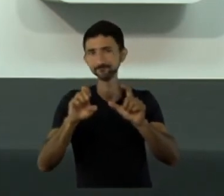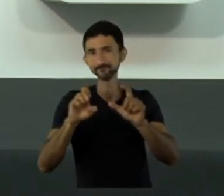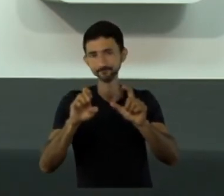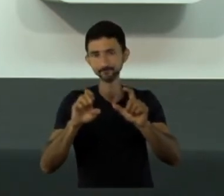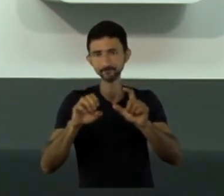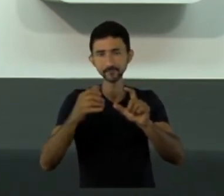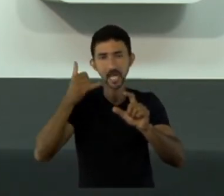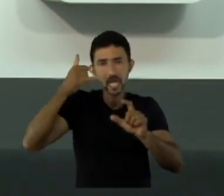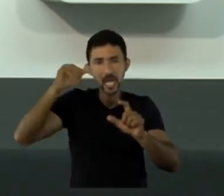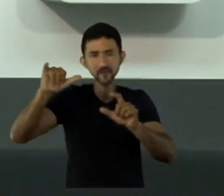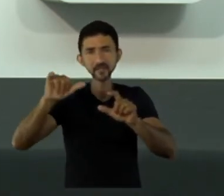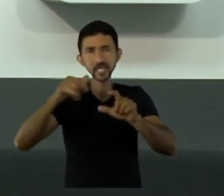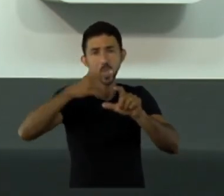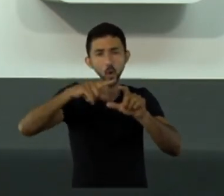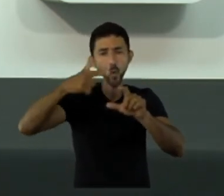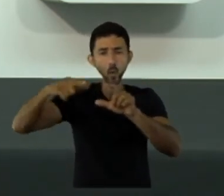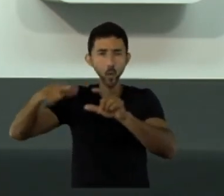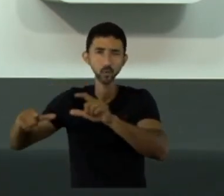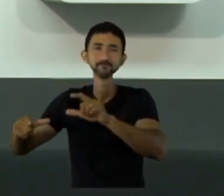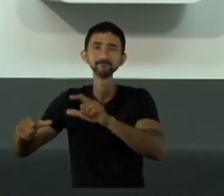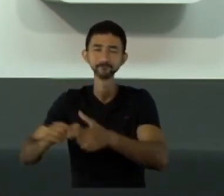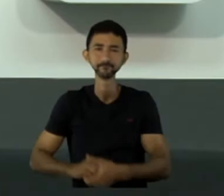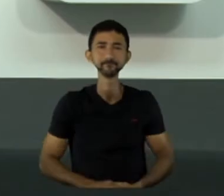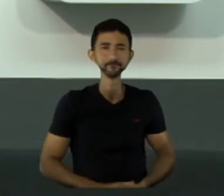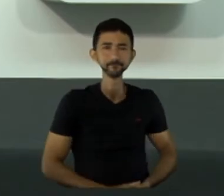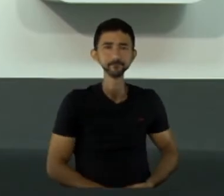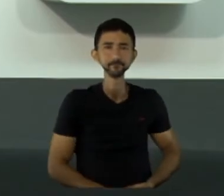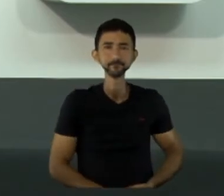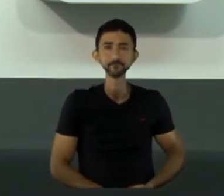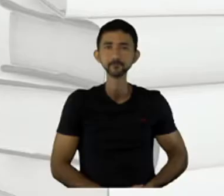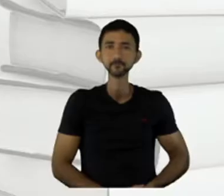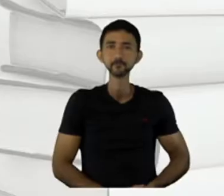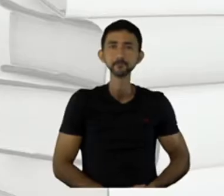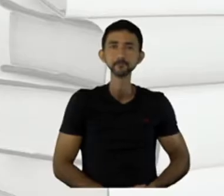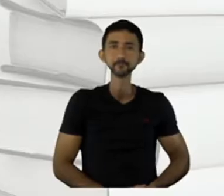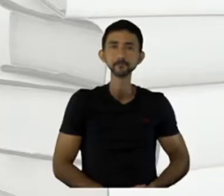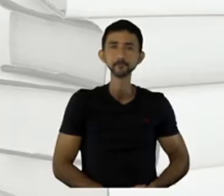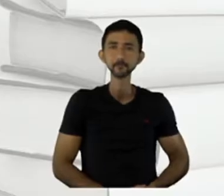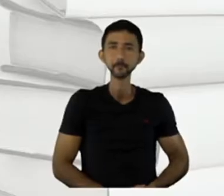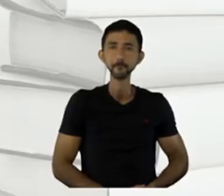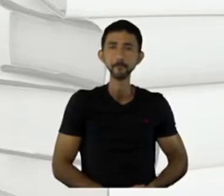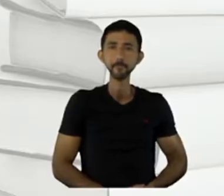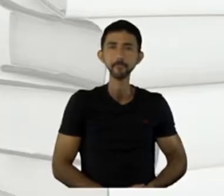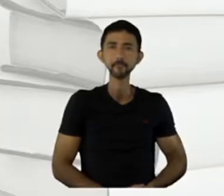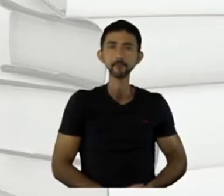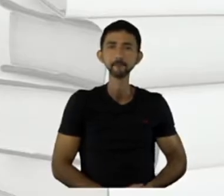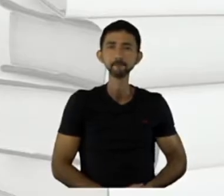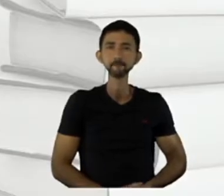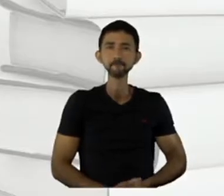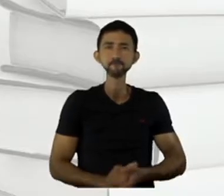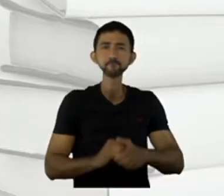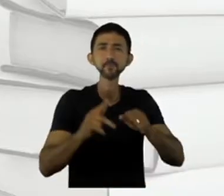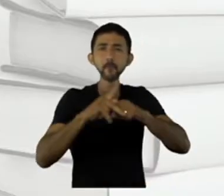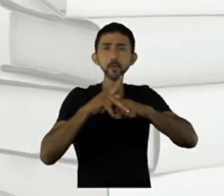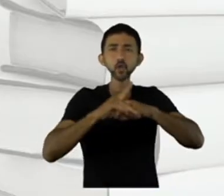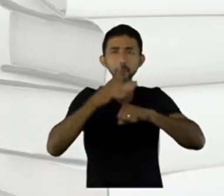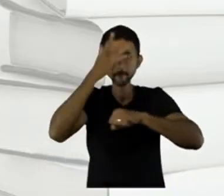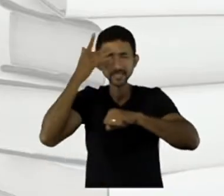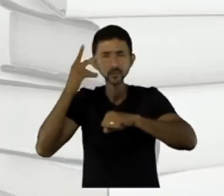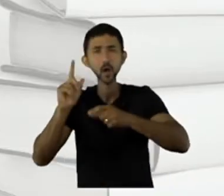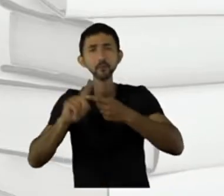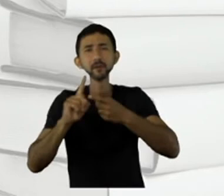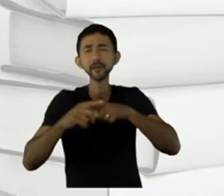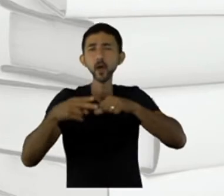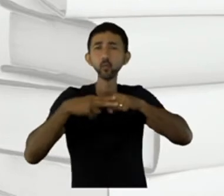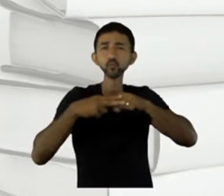nós evitamos a repetição, né? Continuando. Os pronomes pessoais, eles também são